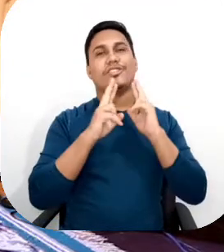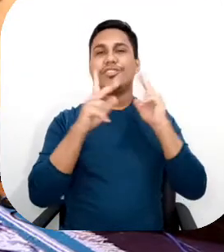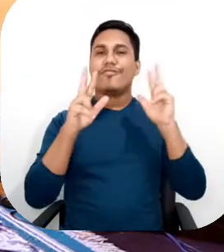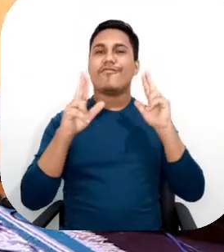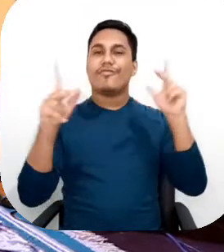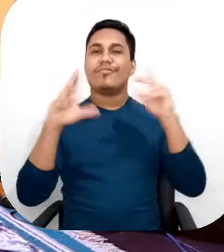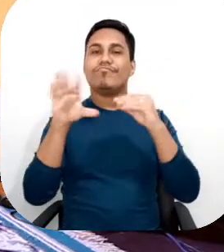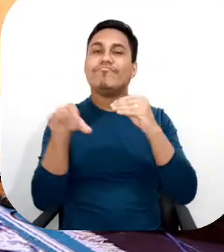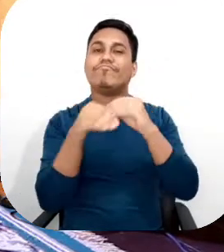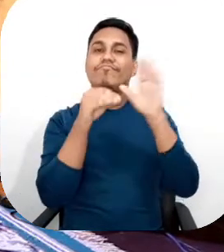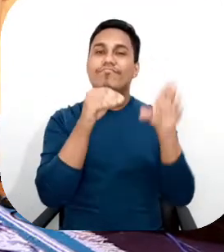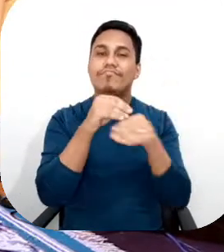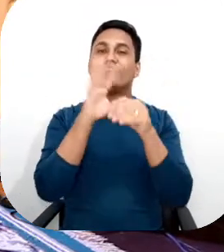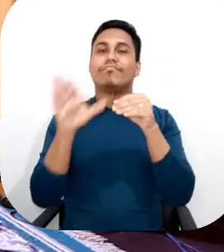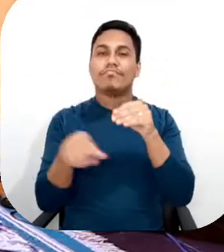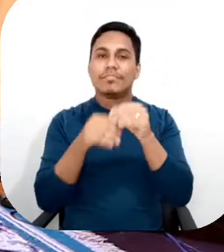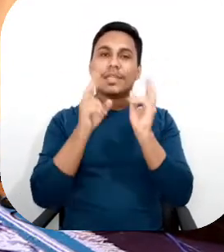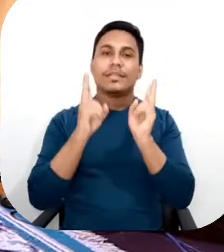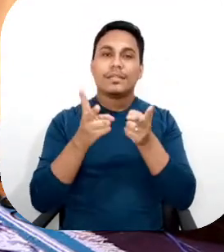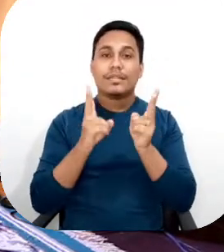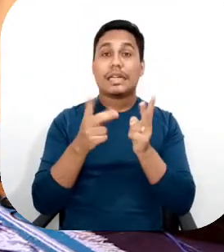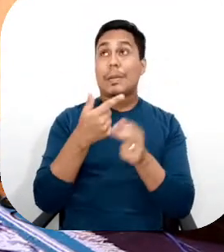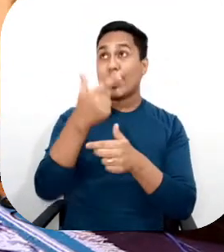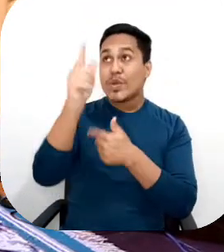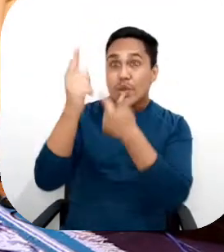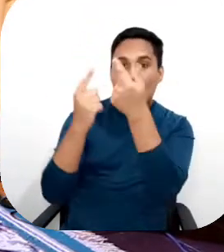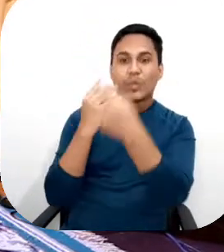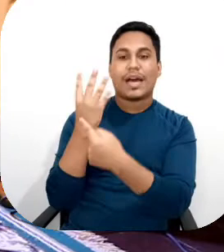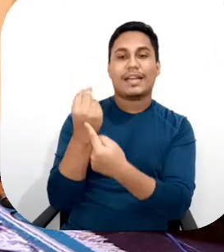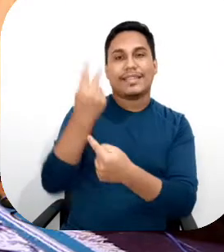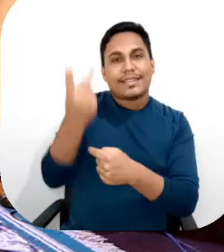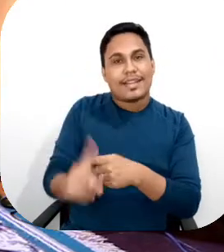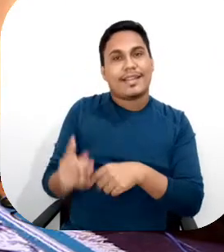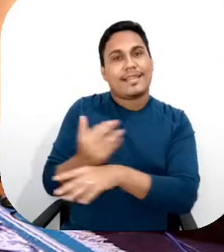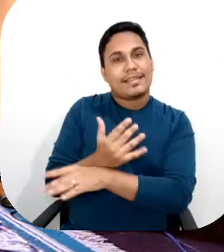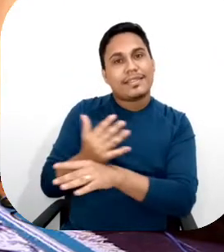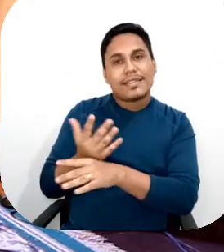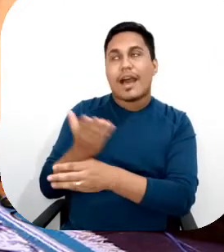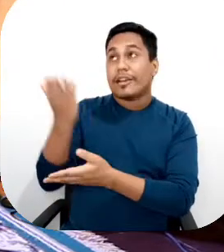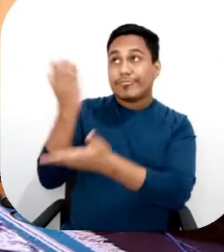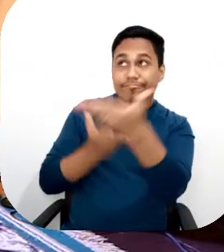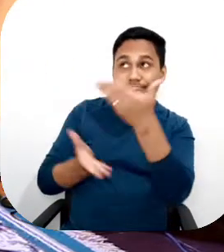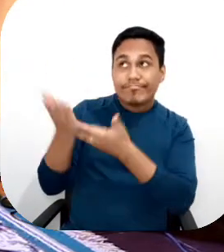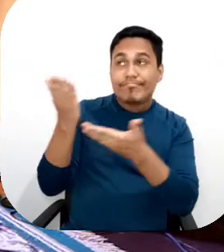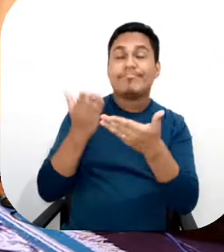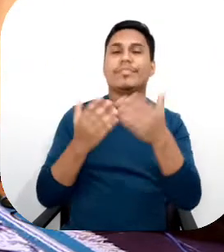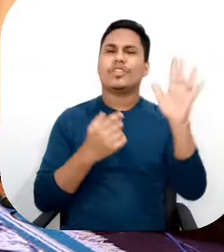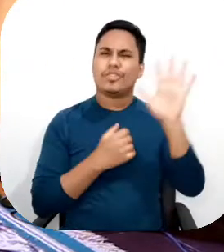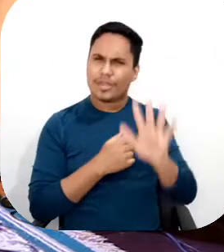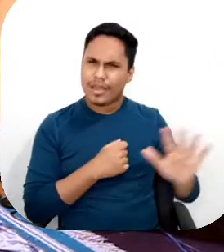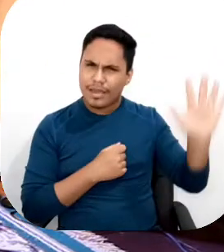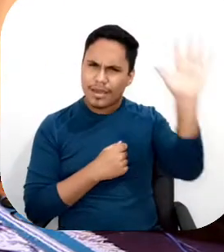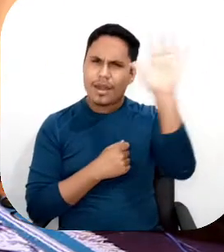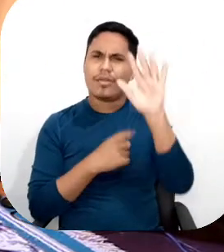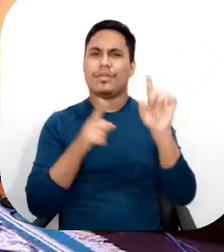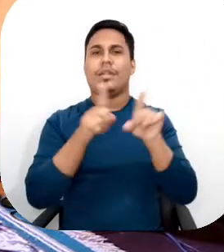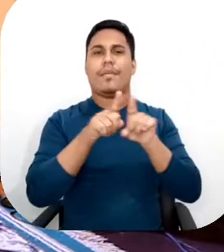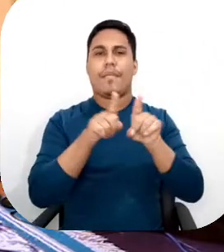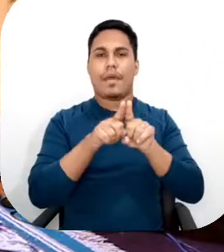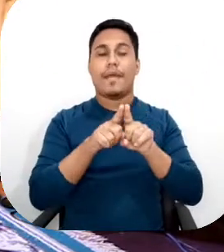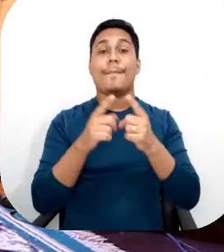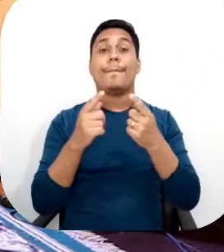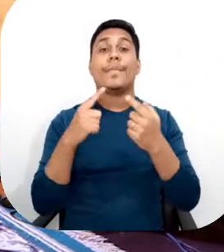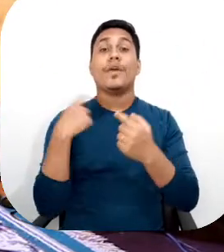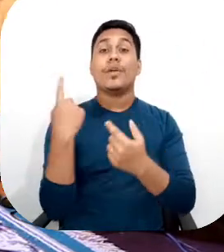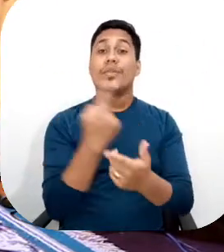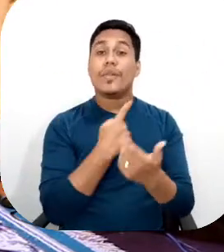próprio projeto. E querendo dialogar com outros artistas pretos da cidade e com outros artistas em geral, mas com essa perspectiva de Black